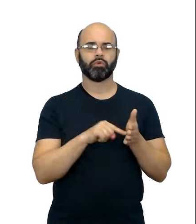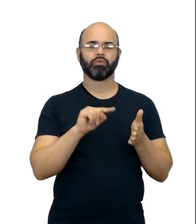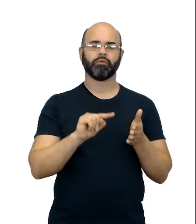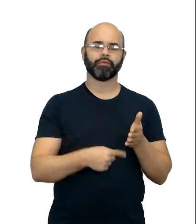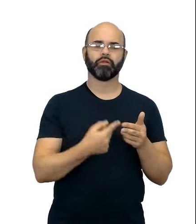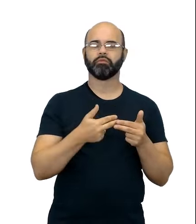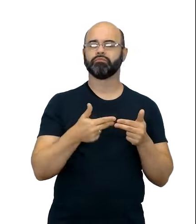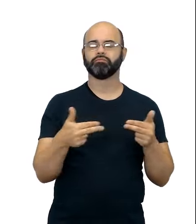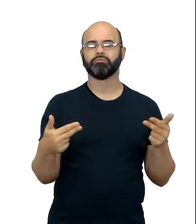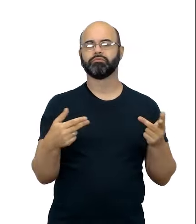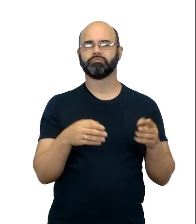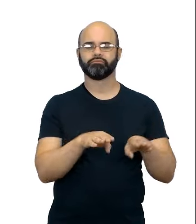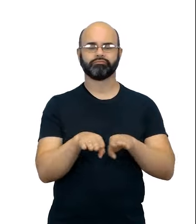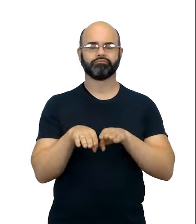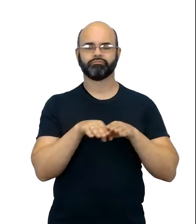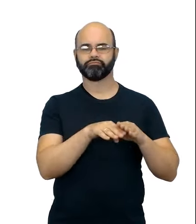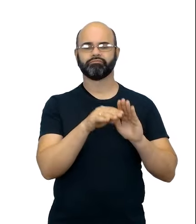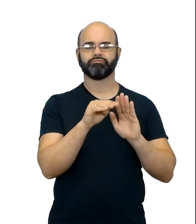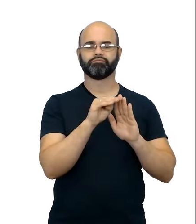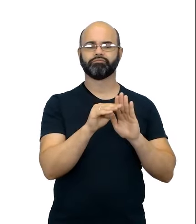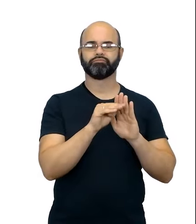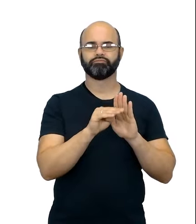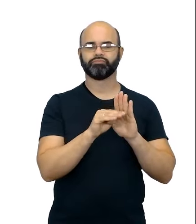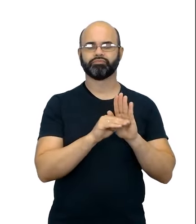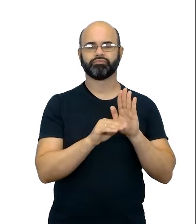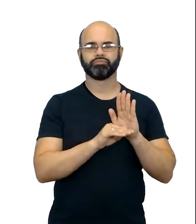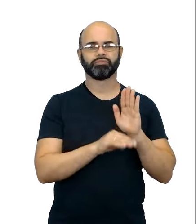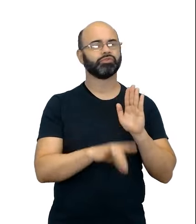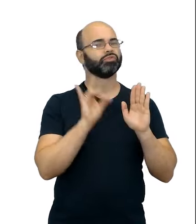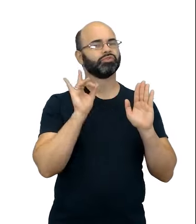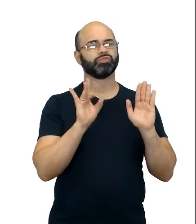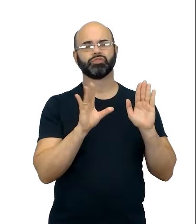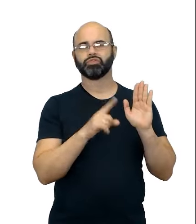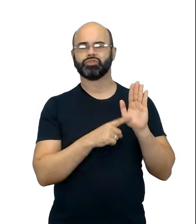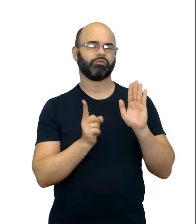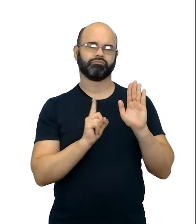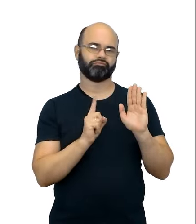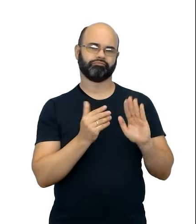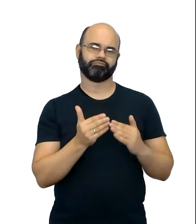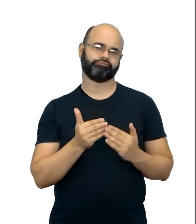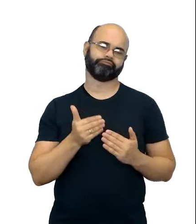e suas regularidades e irregularidades,